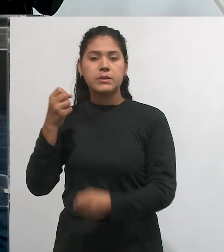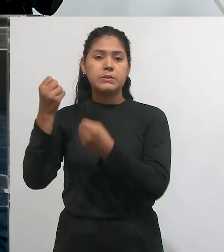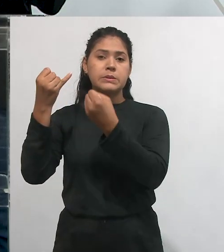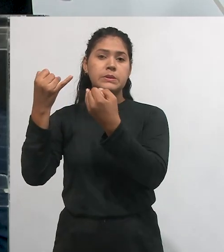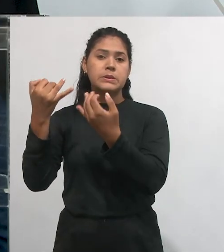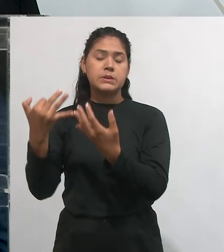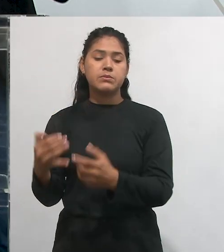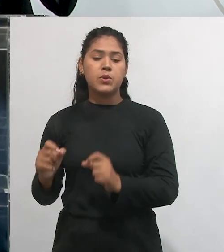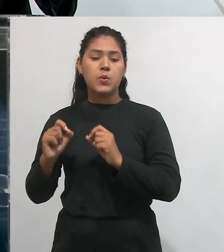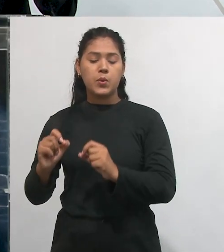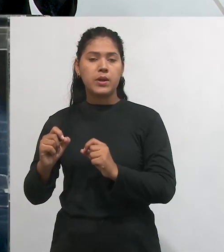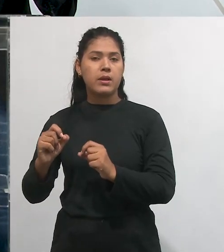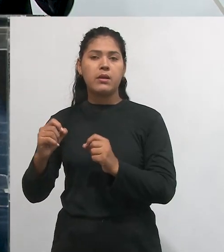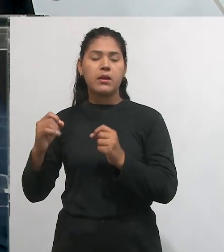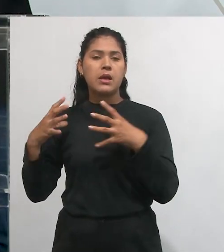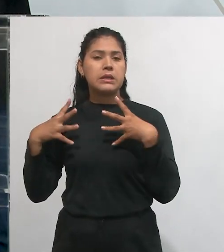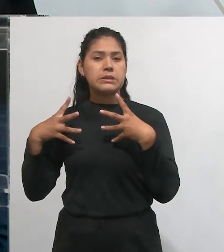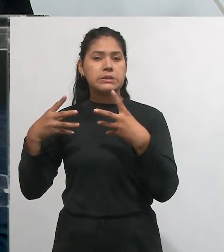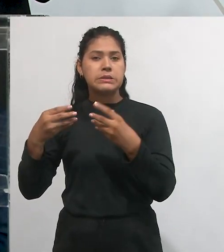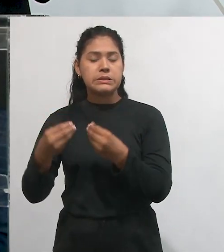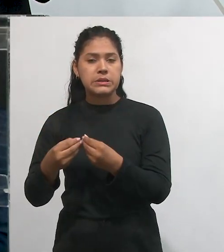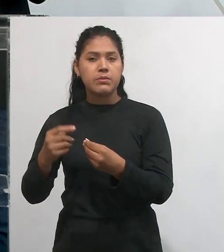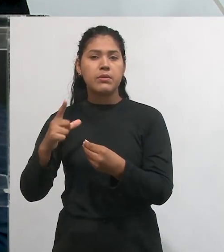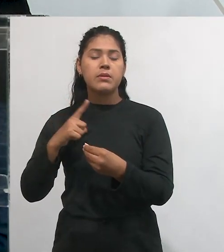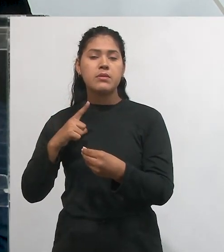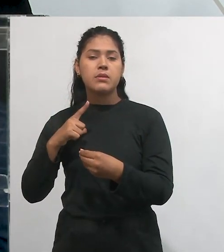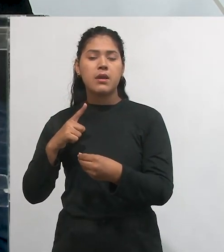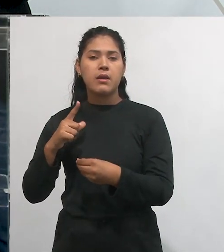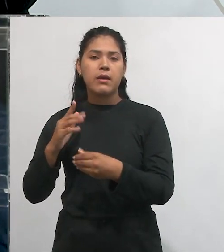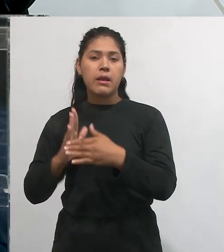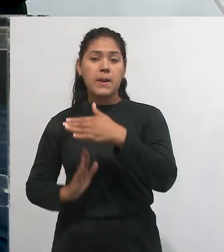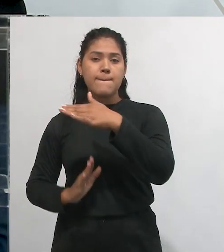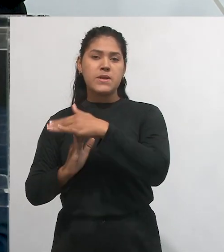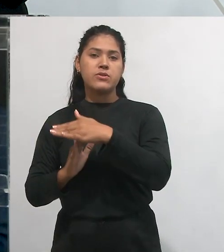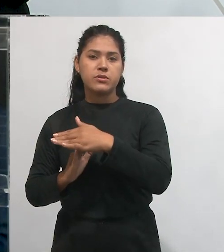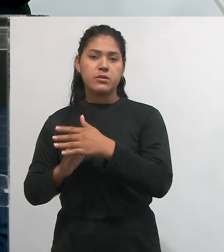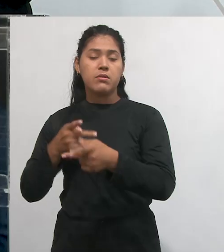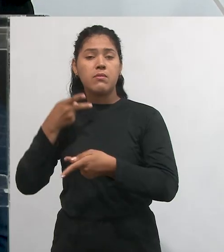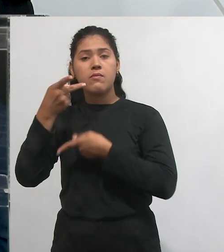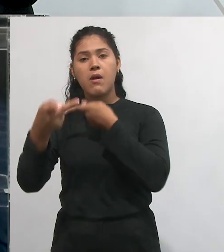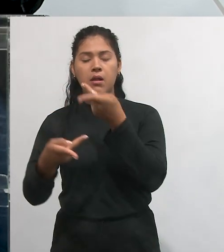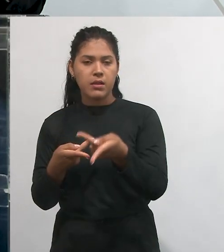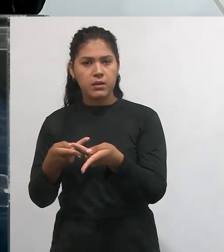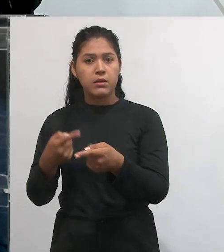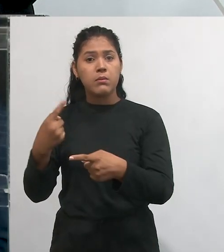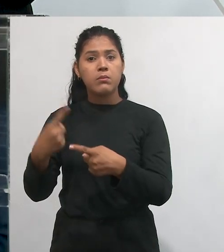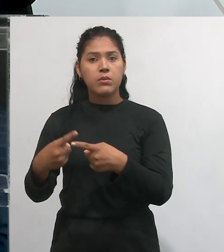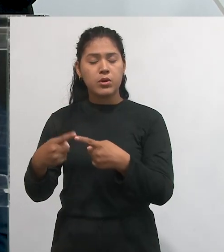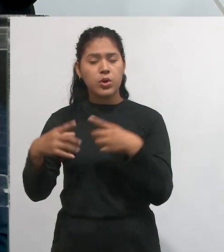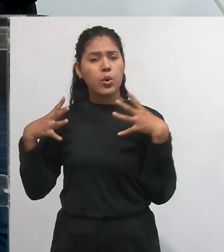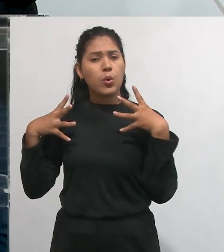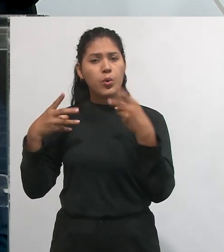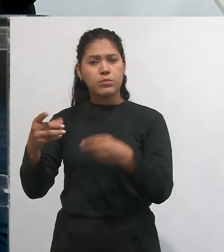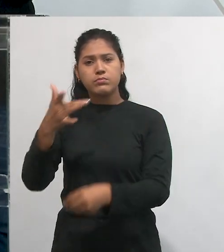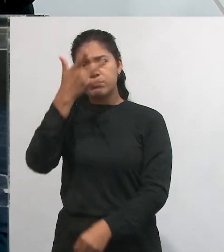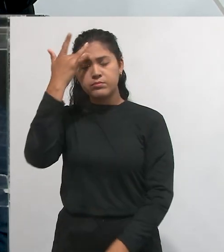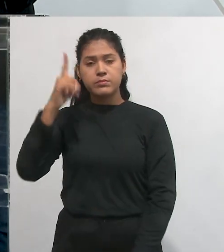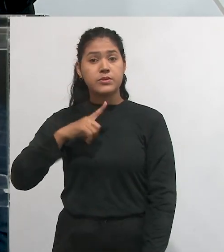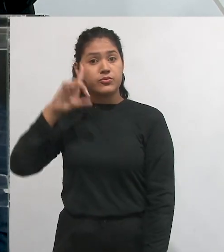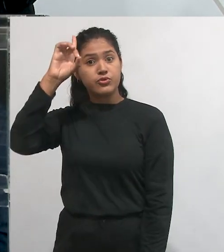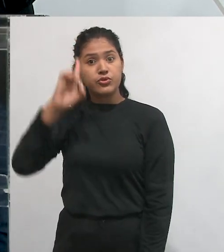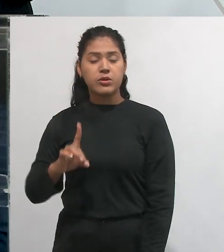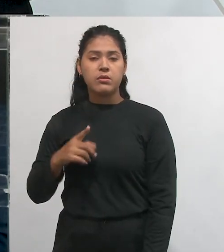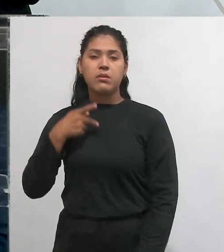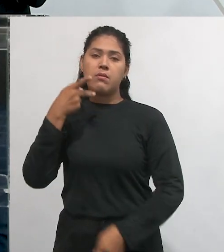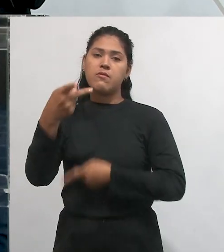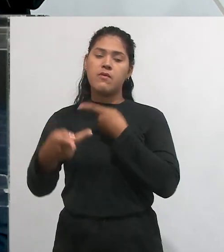de castrar o direito de falar. As pessoas têm o direito de falar. É através da fala que a gente se